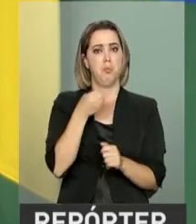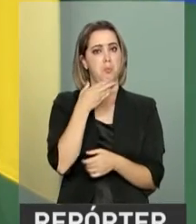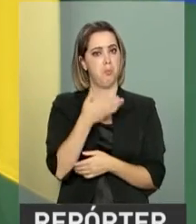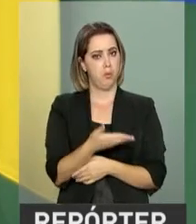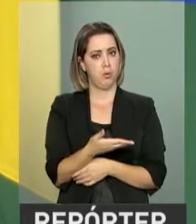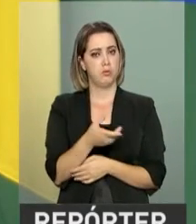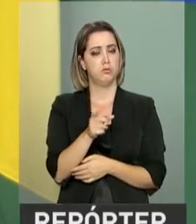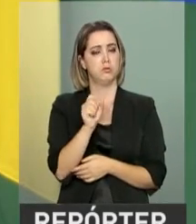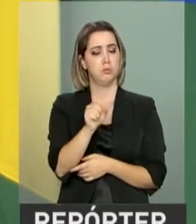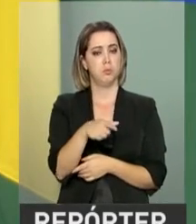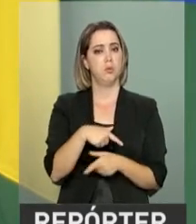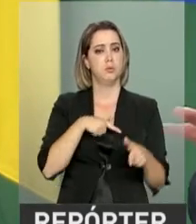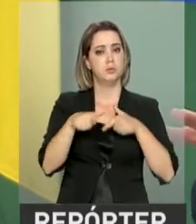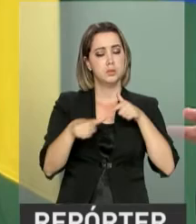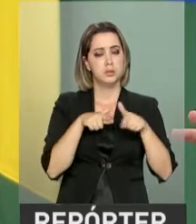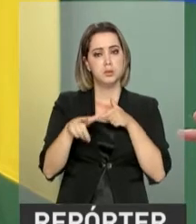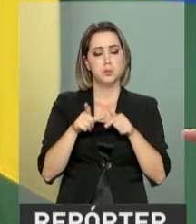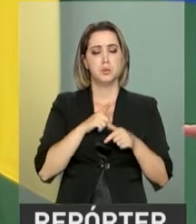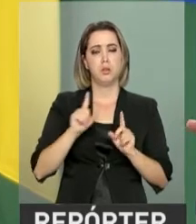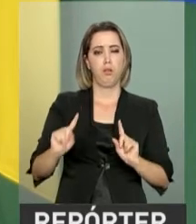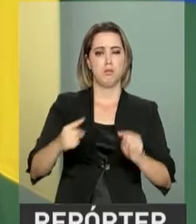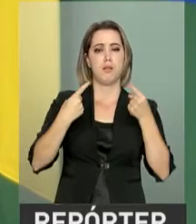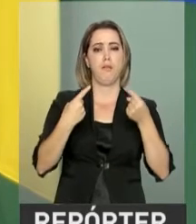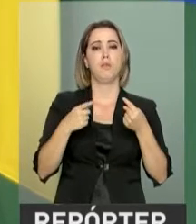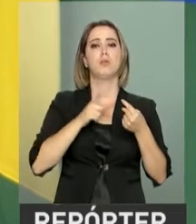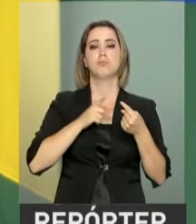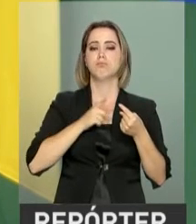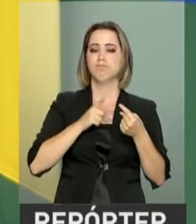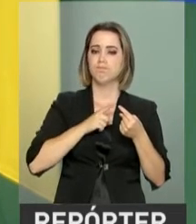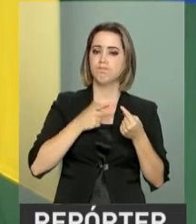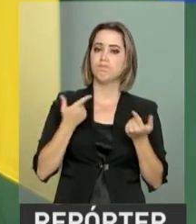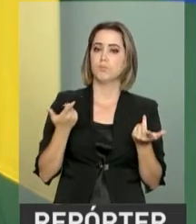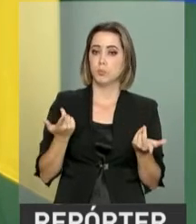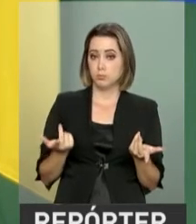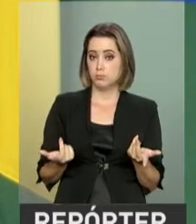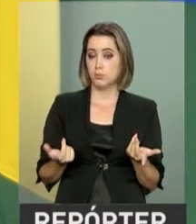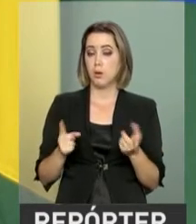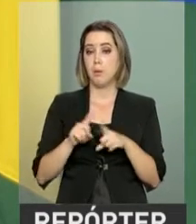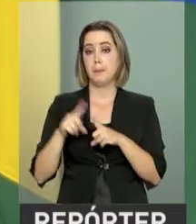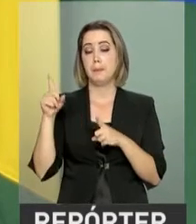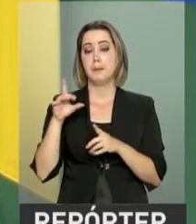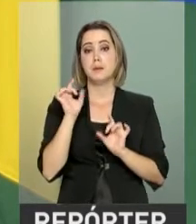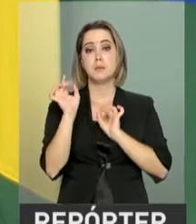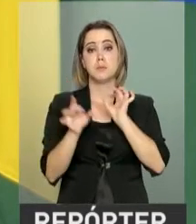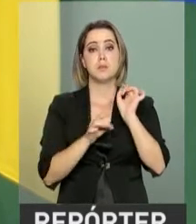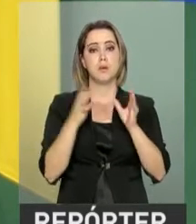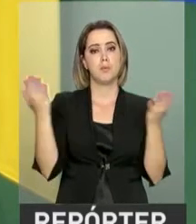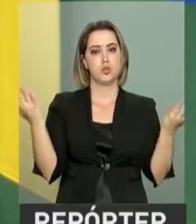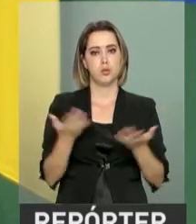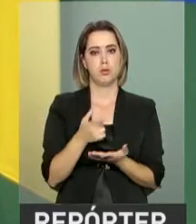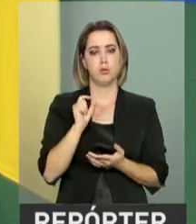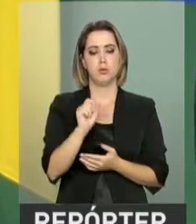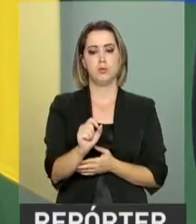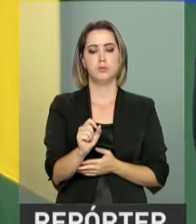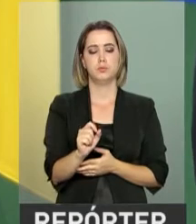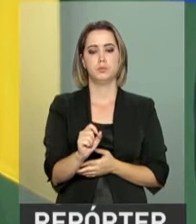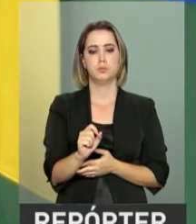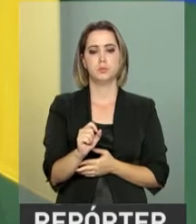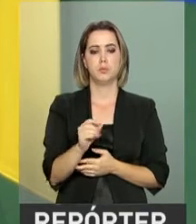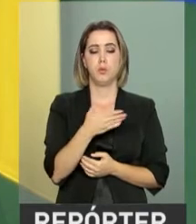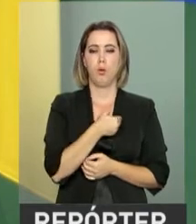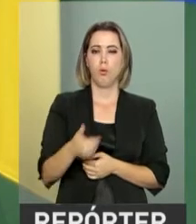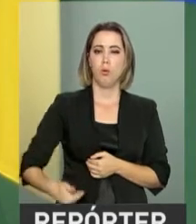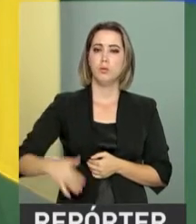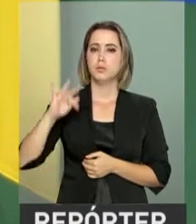função. Vai enfrentar desafios? Não tem a menor dúvida. Especialmente agora, viu, Osmar, que a União